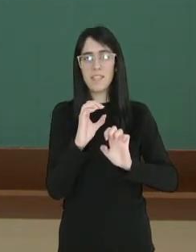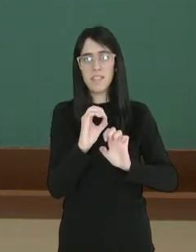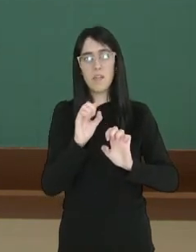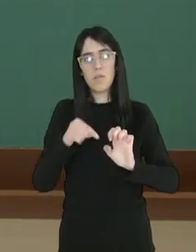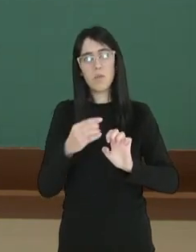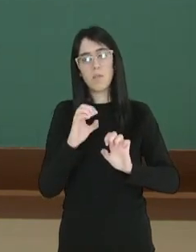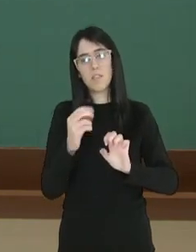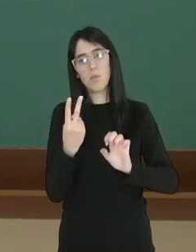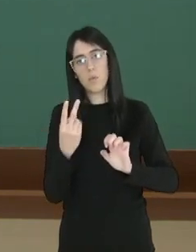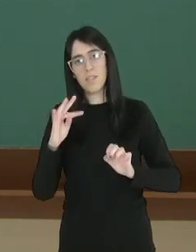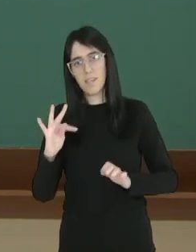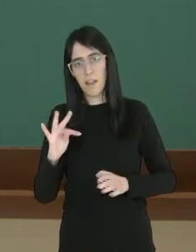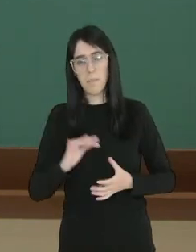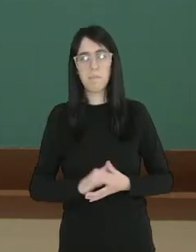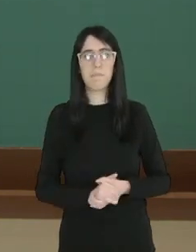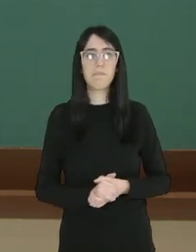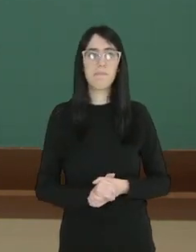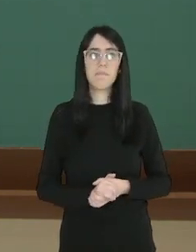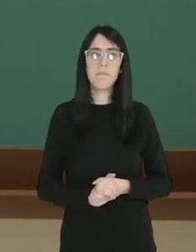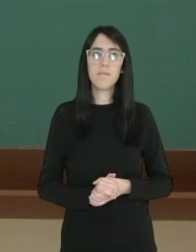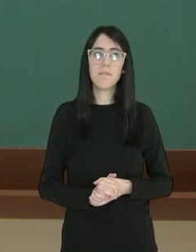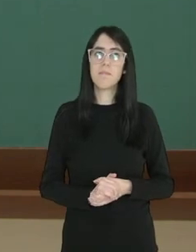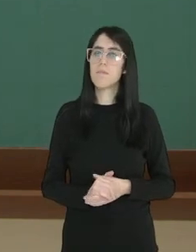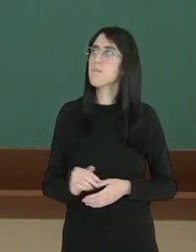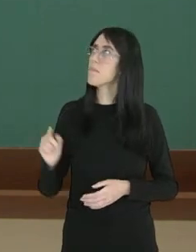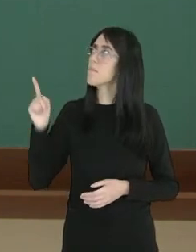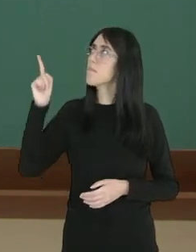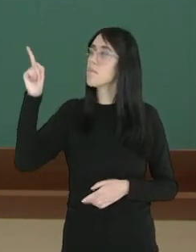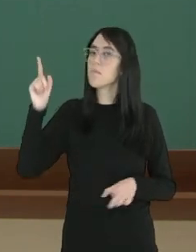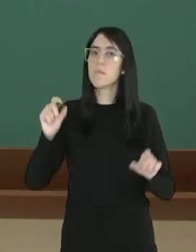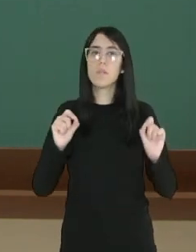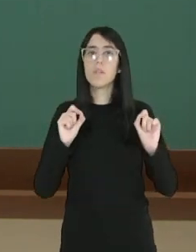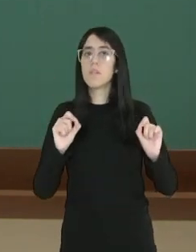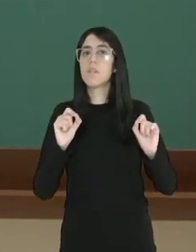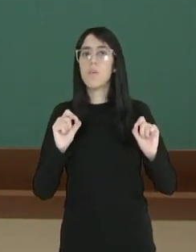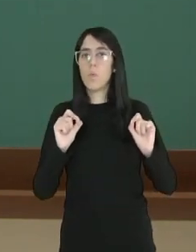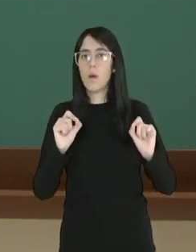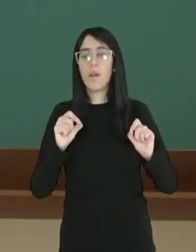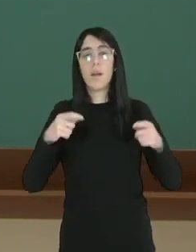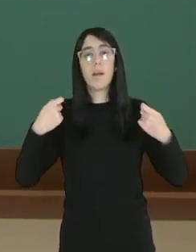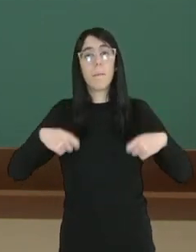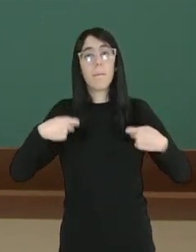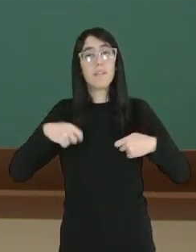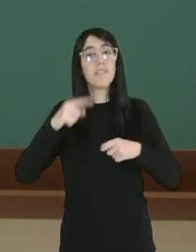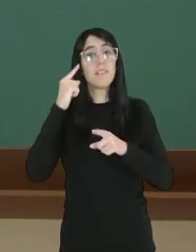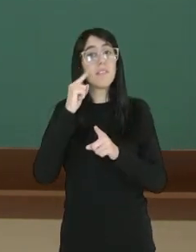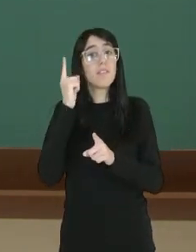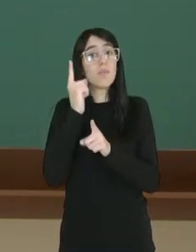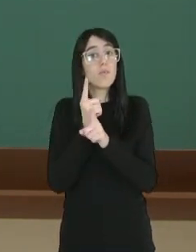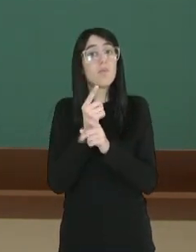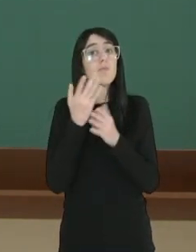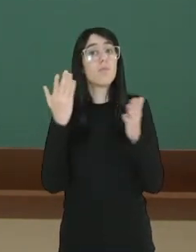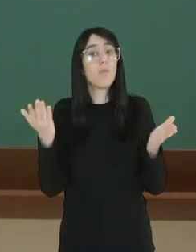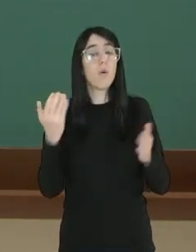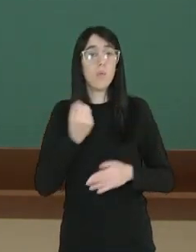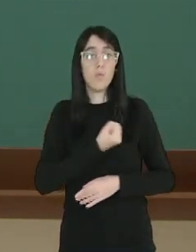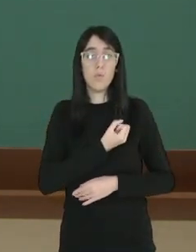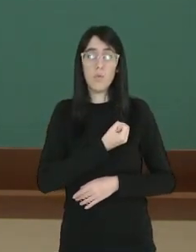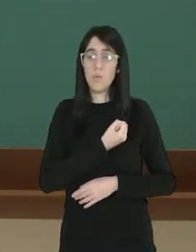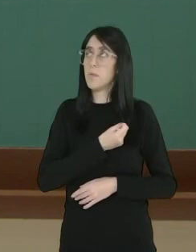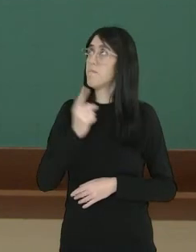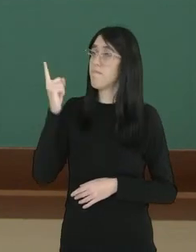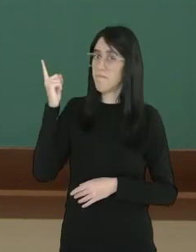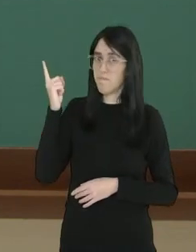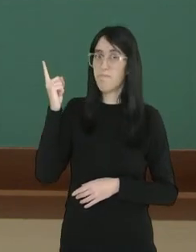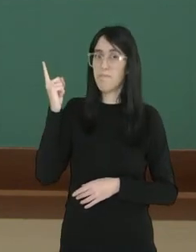0,02t. A nossa intenção está em descobrir esse elemento, né? Então,